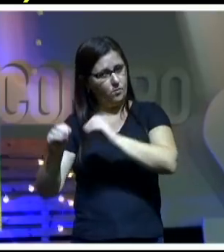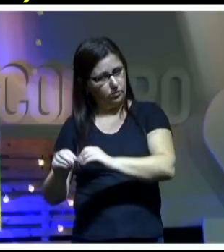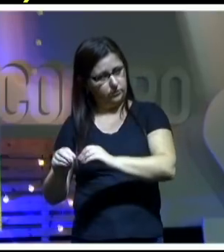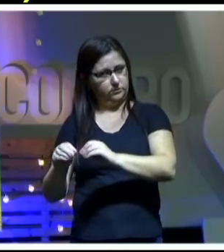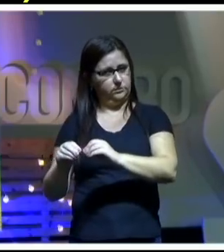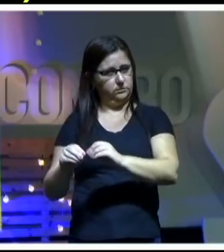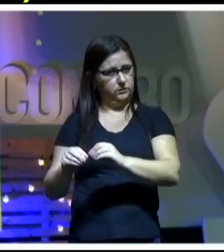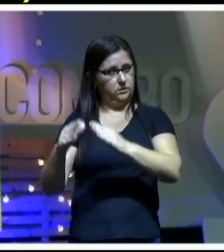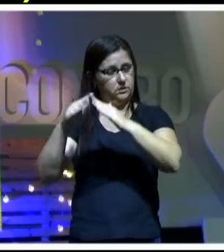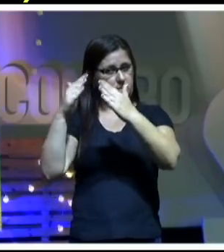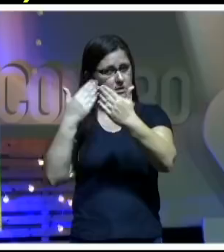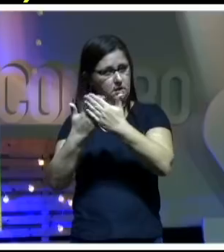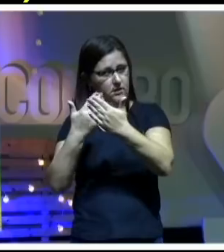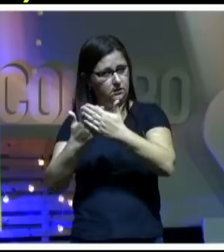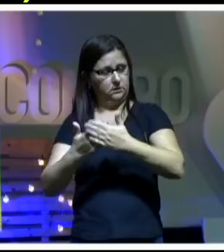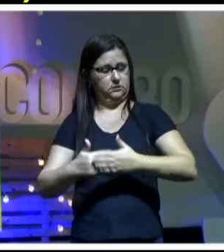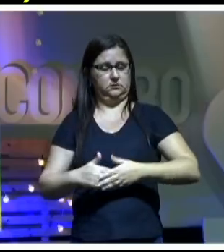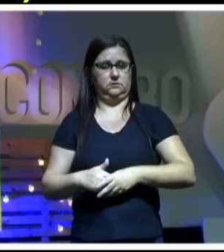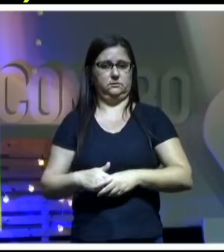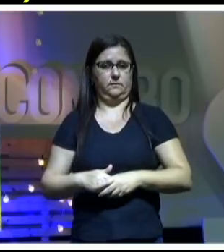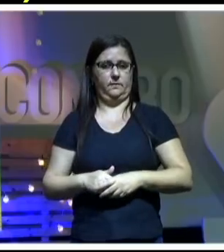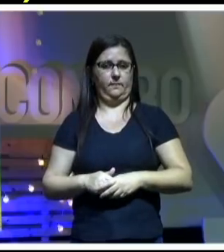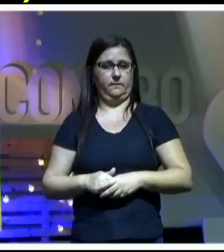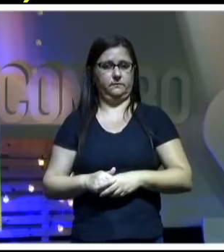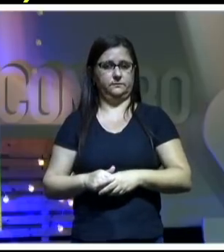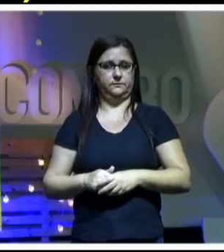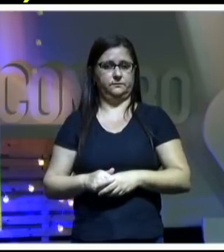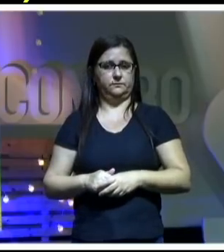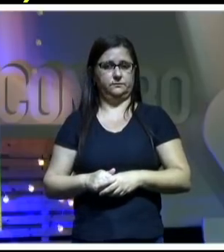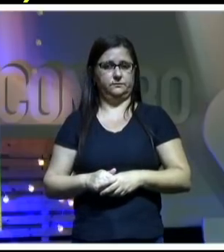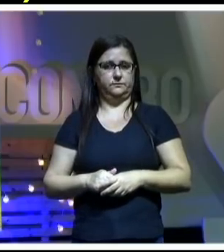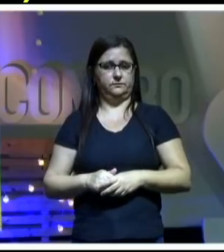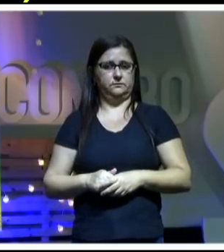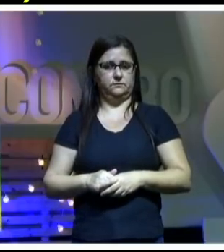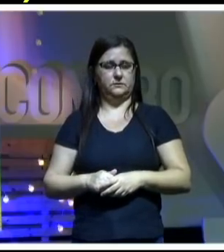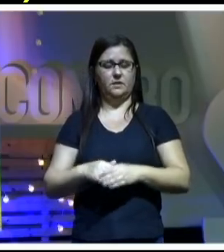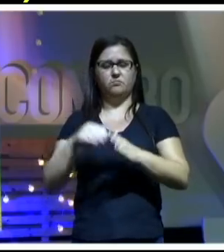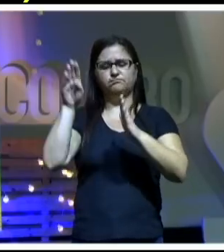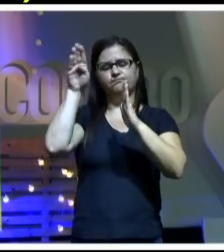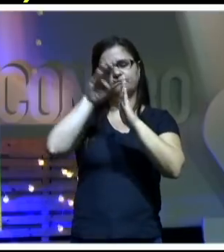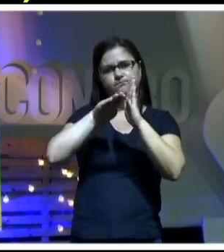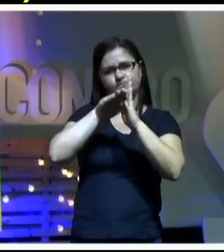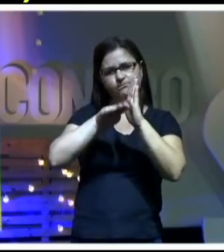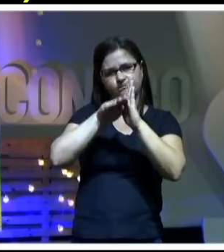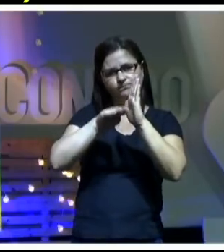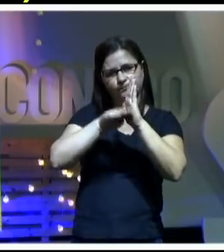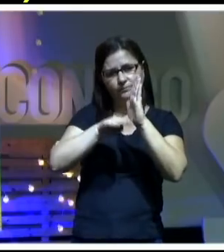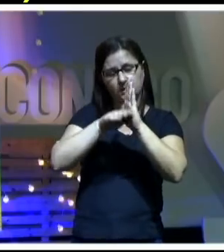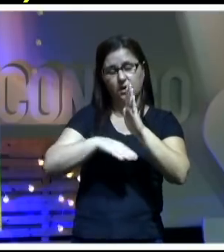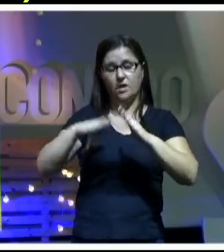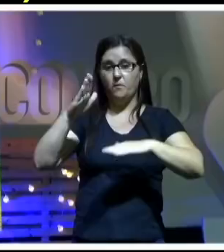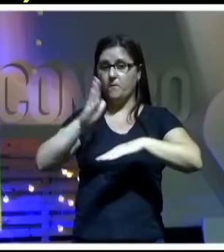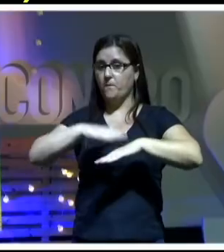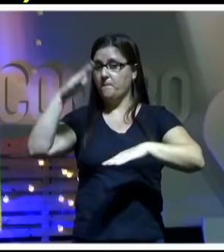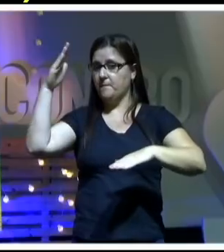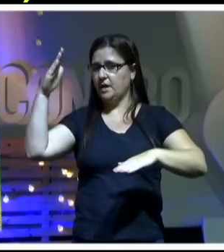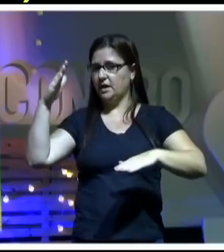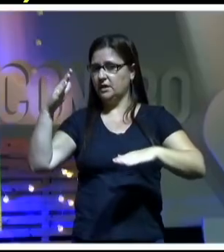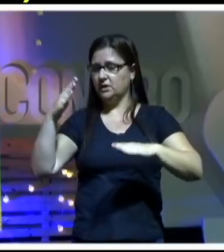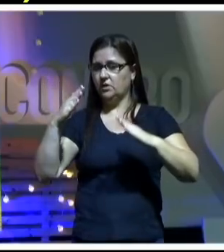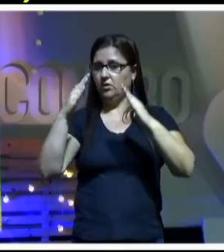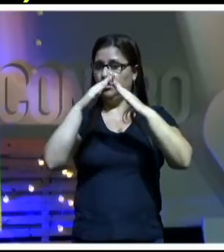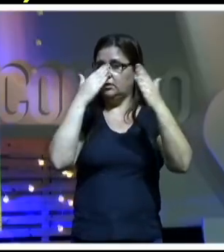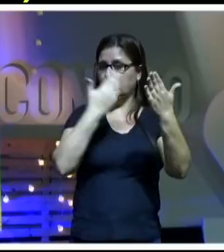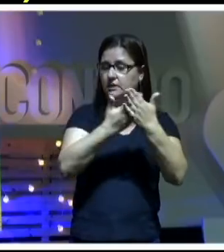incomum mona na califórnia segue os esforços de redução do maior seminário internacional do